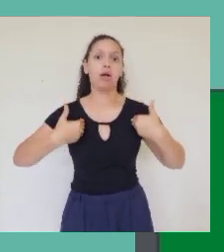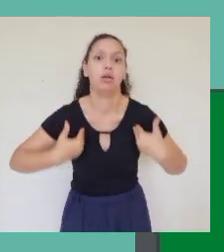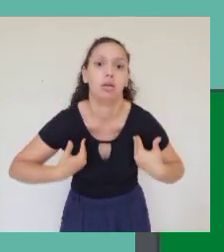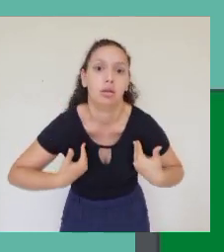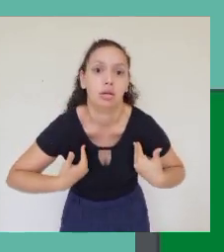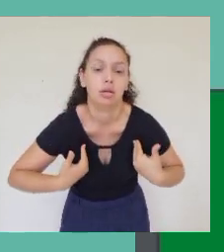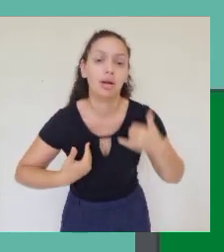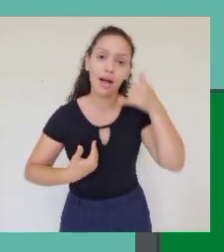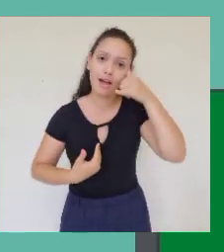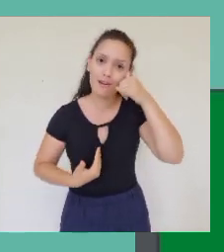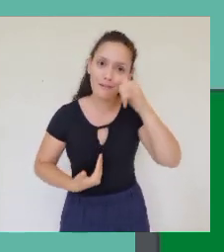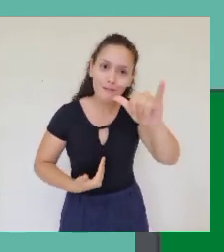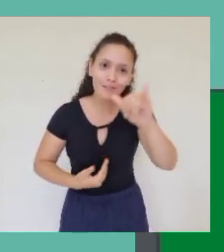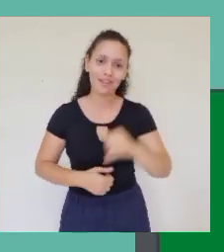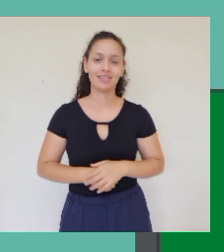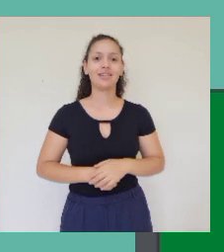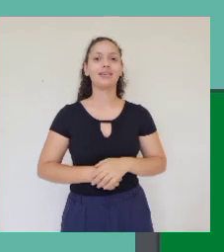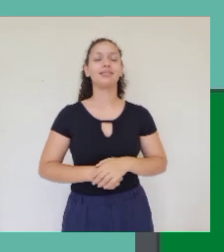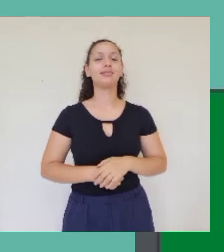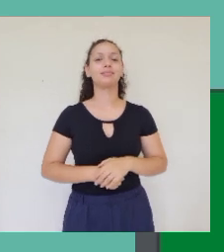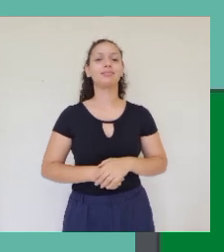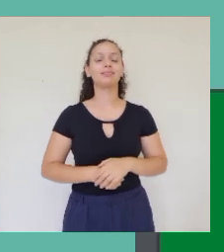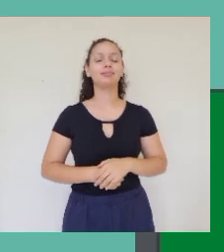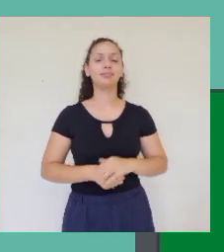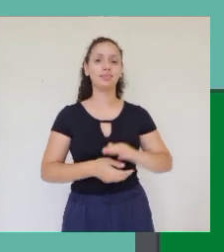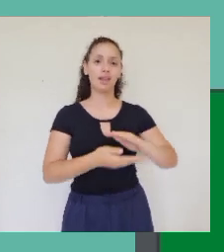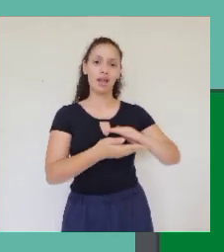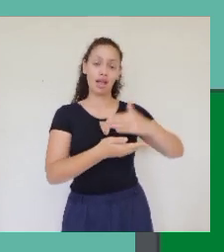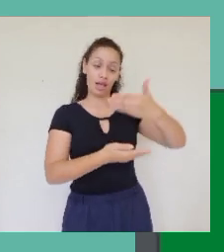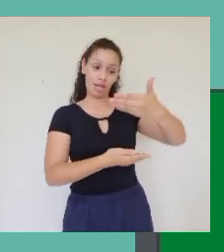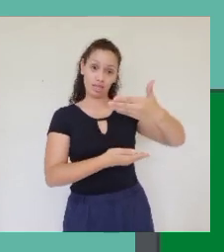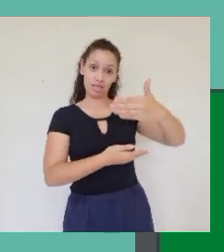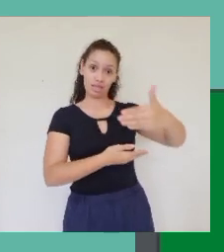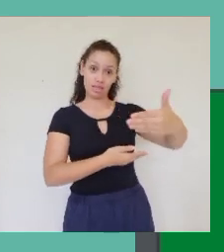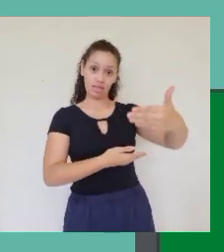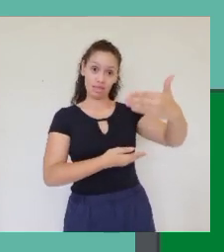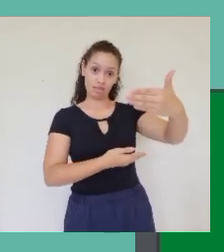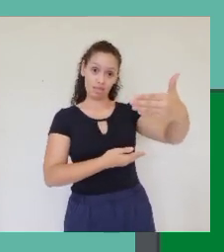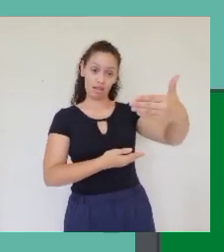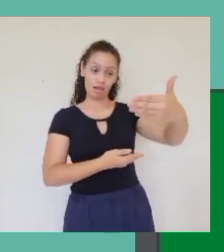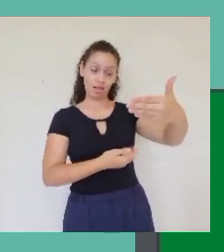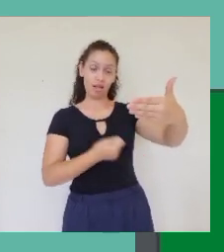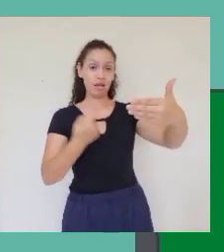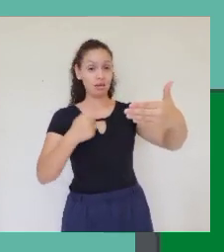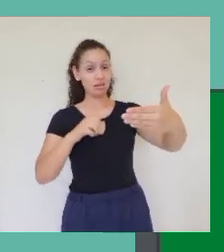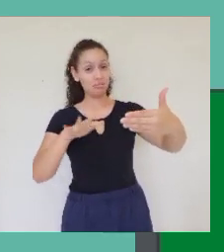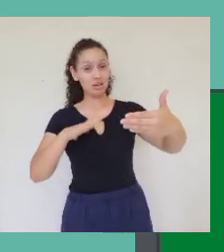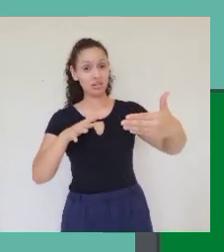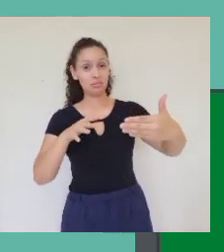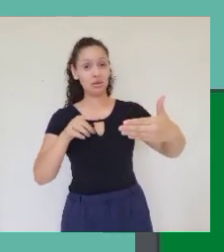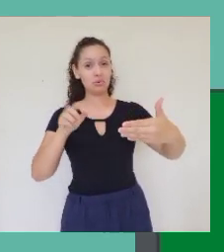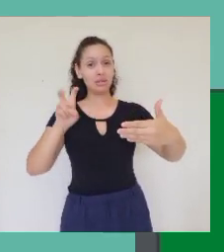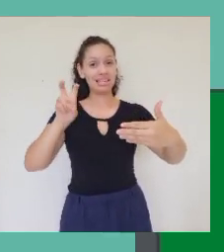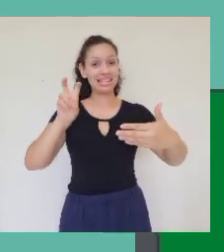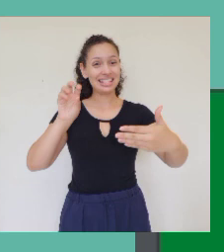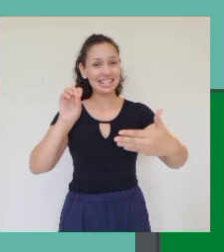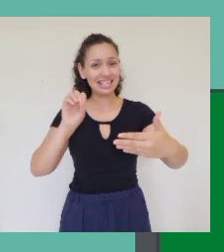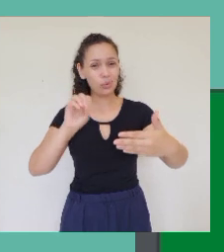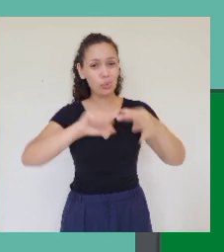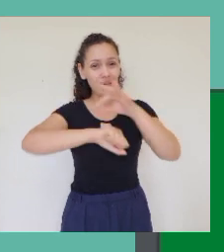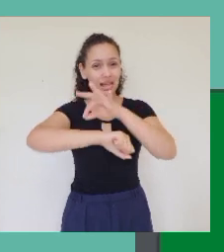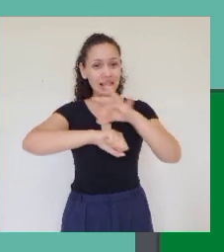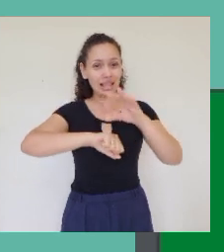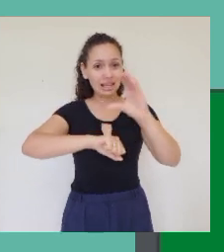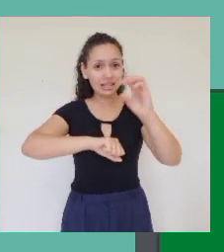superior da tela deve estar na mesma altura dos olhos, então uma distância de 50 a 70 centímetros de você.